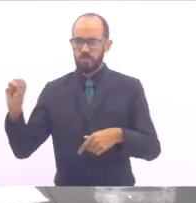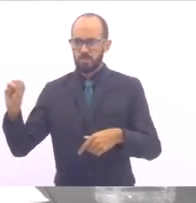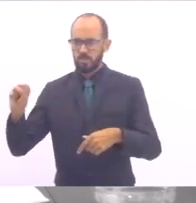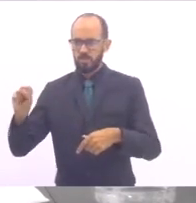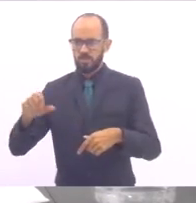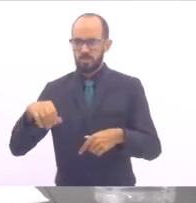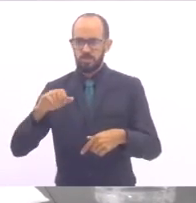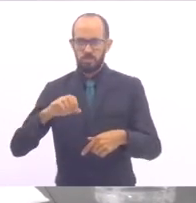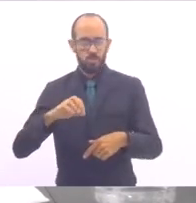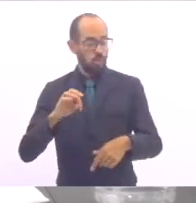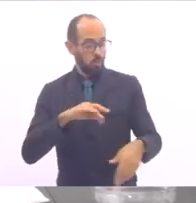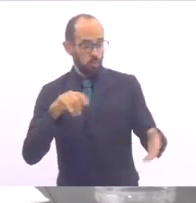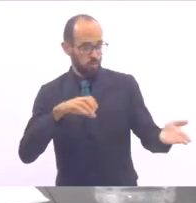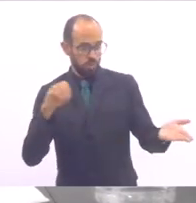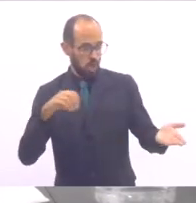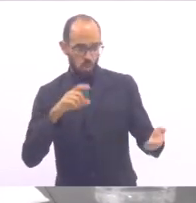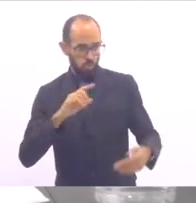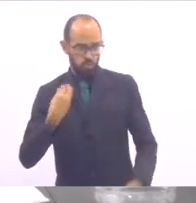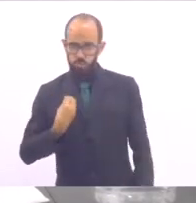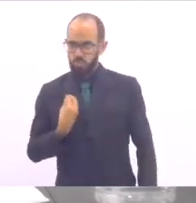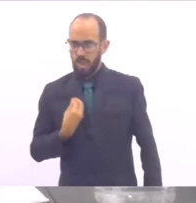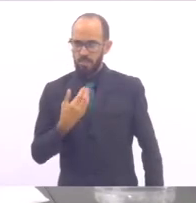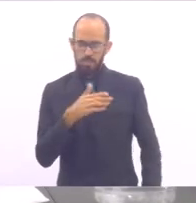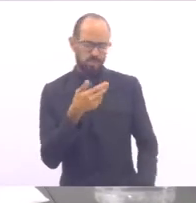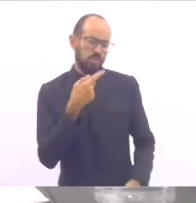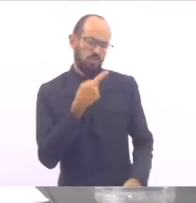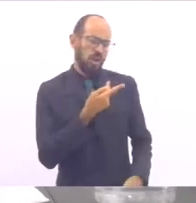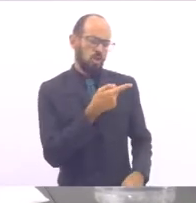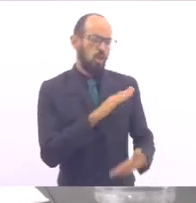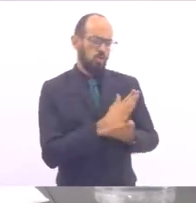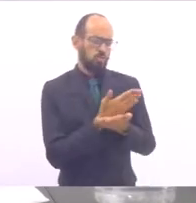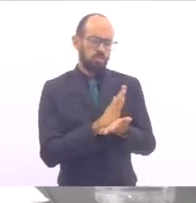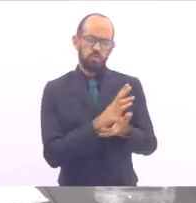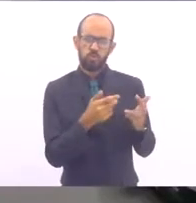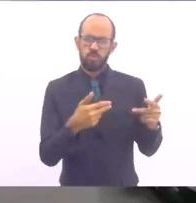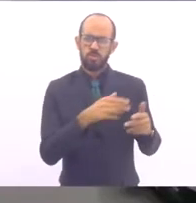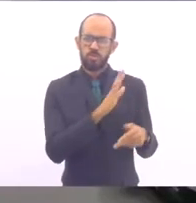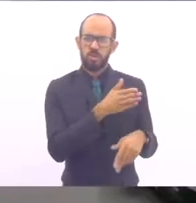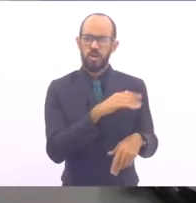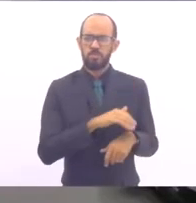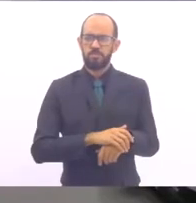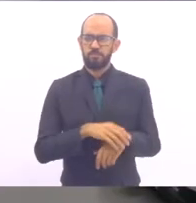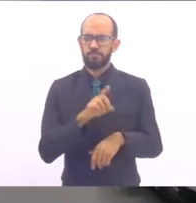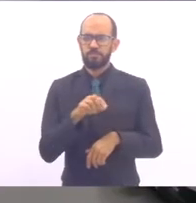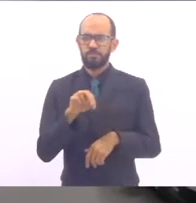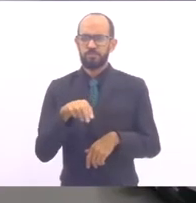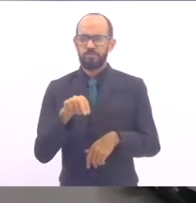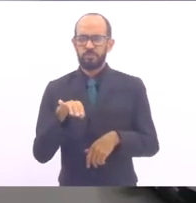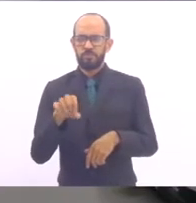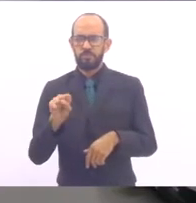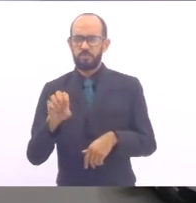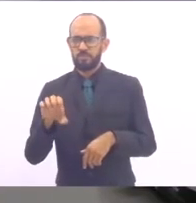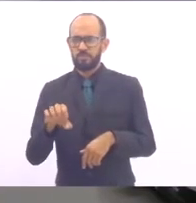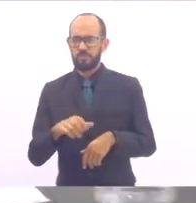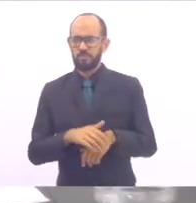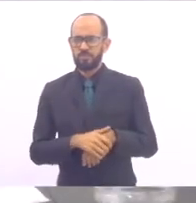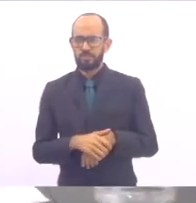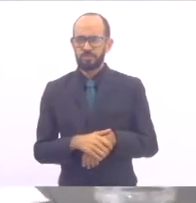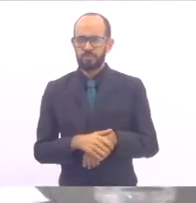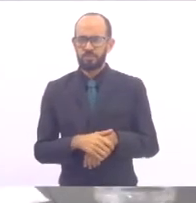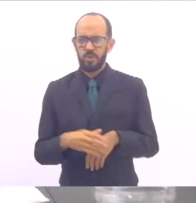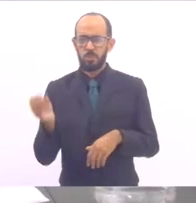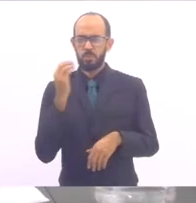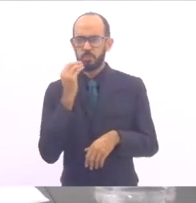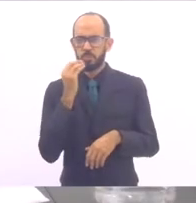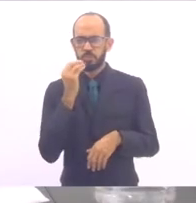não está aqui, mas você já adiantou alguma coisa de licenciamento. A Denise. Quem é que vai fazer? Poderia ser, não